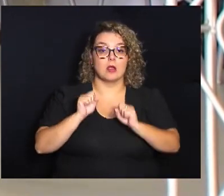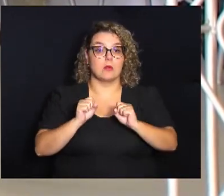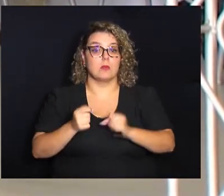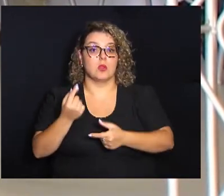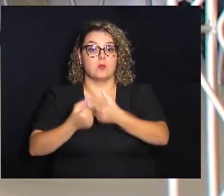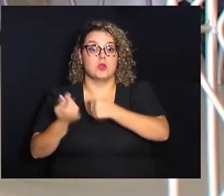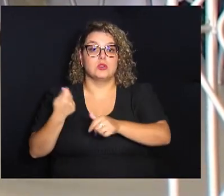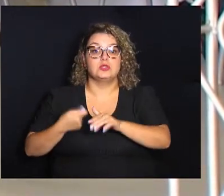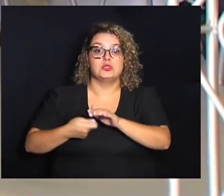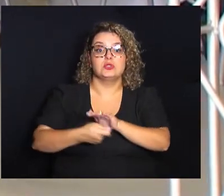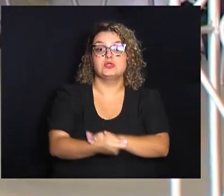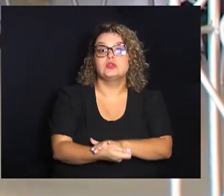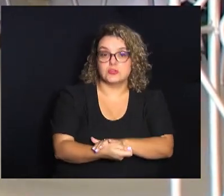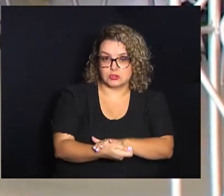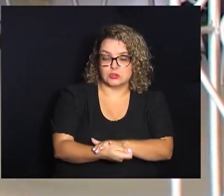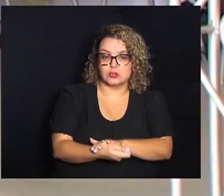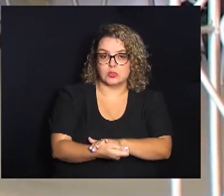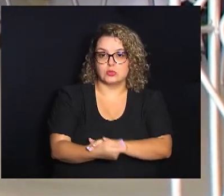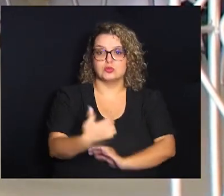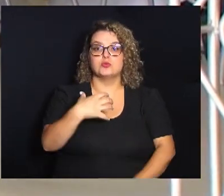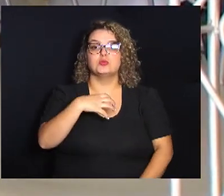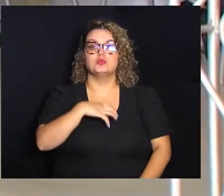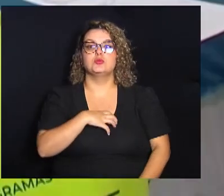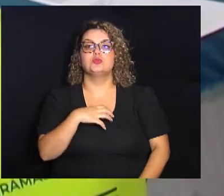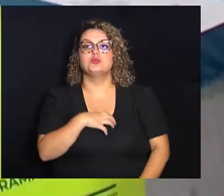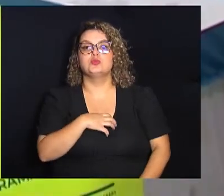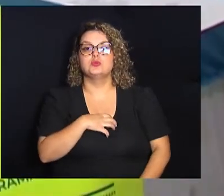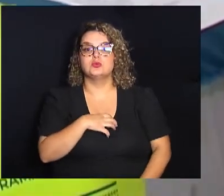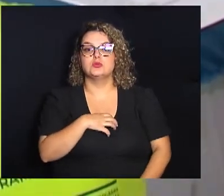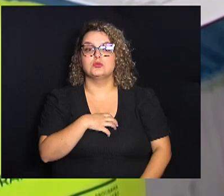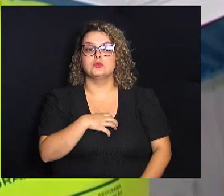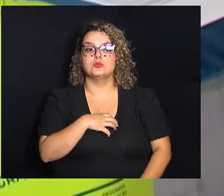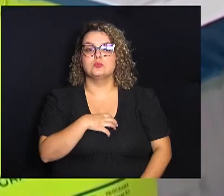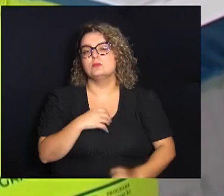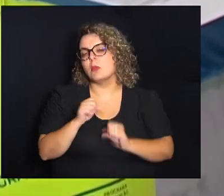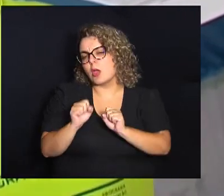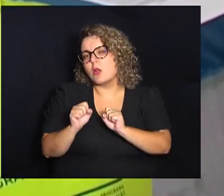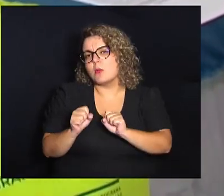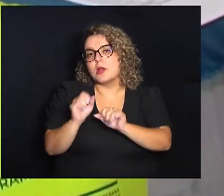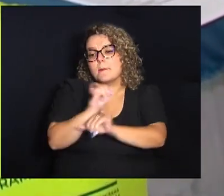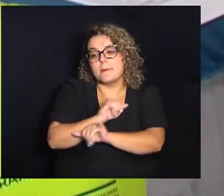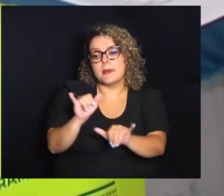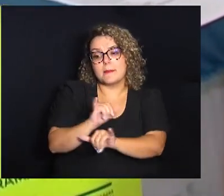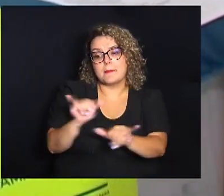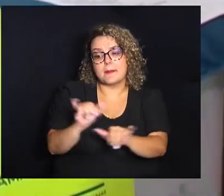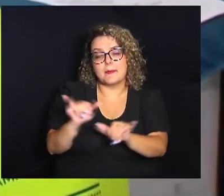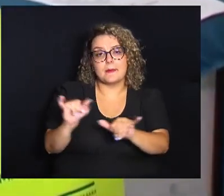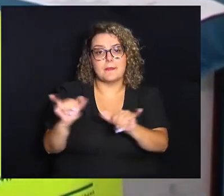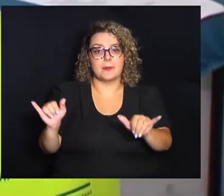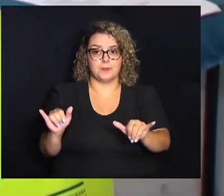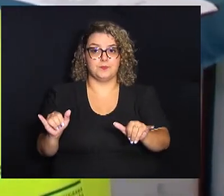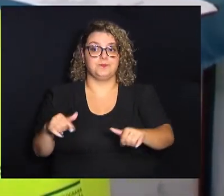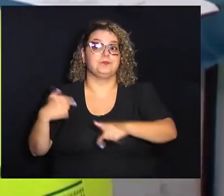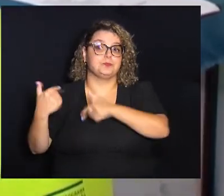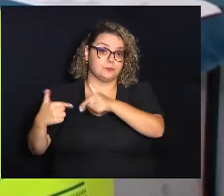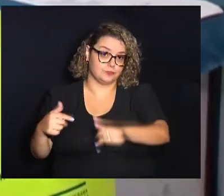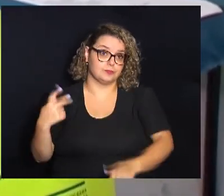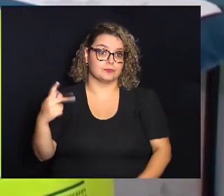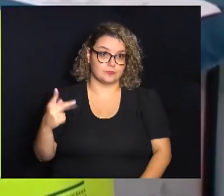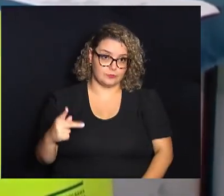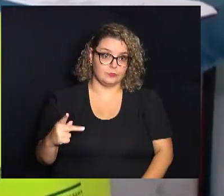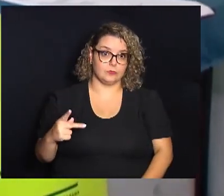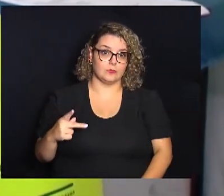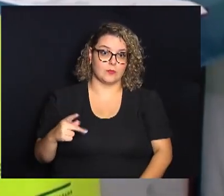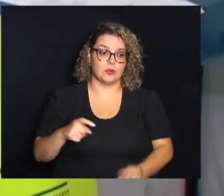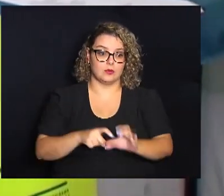esses recursos de uma forma que possa propagar, né, o trabalho dele, desse autônomo.